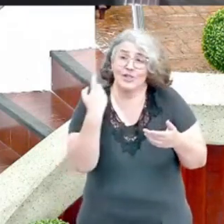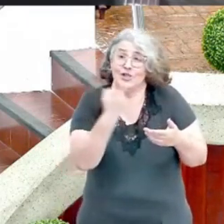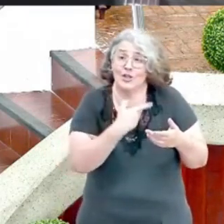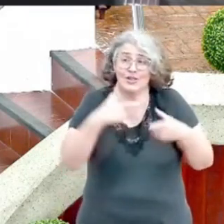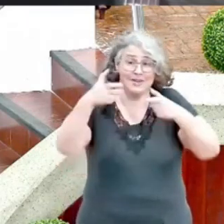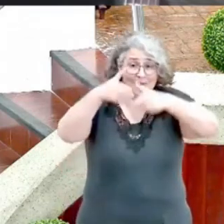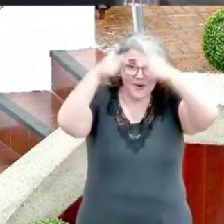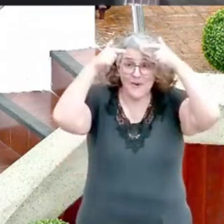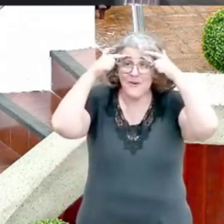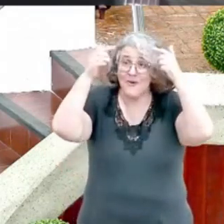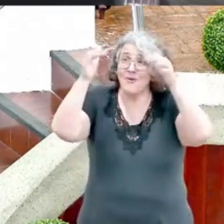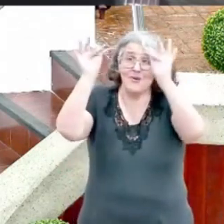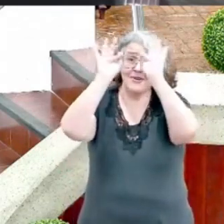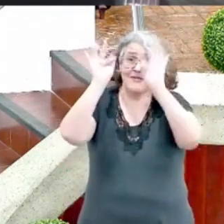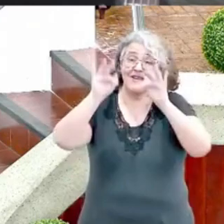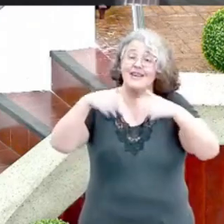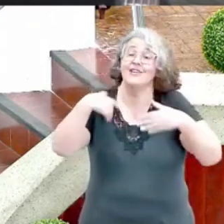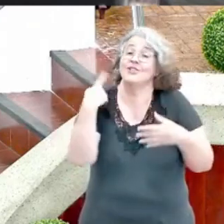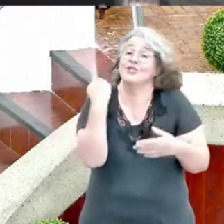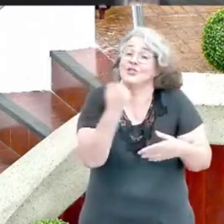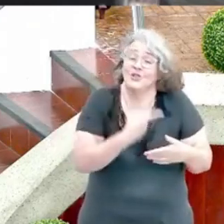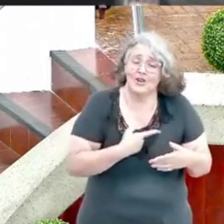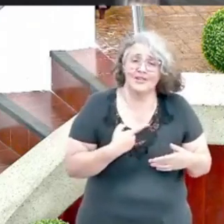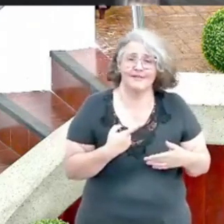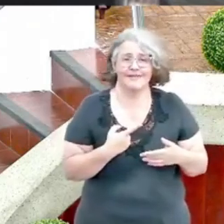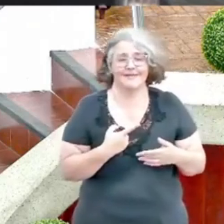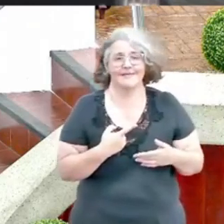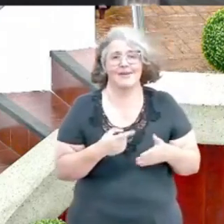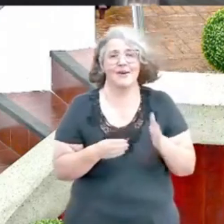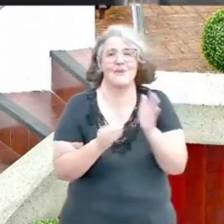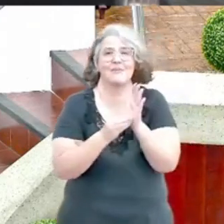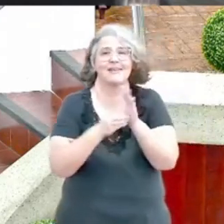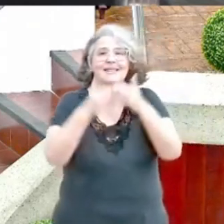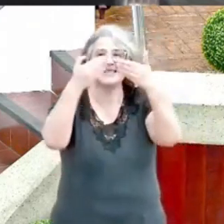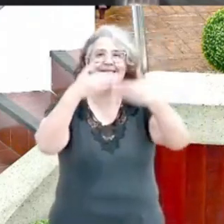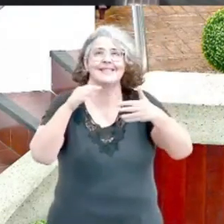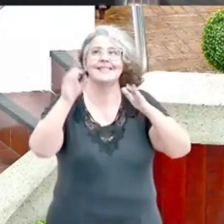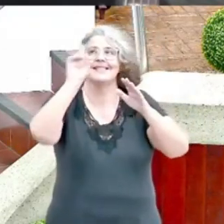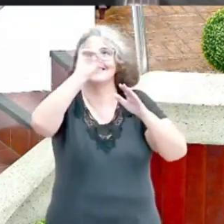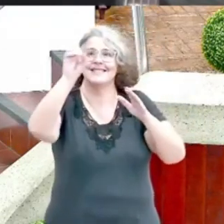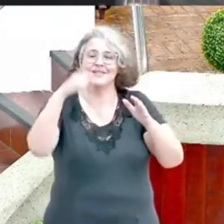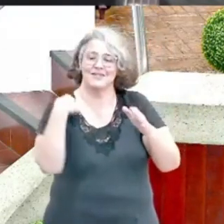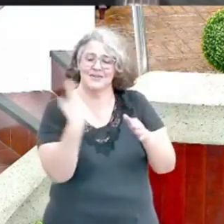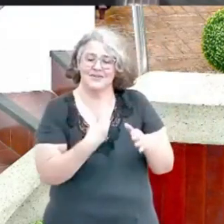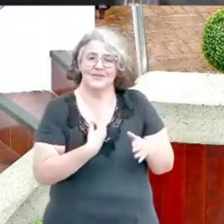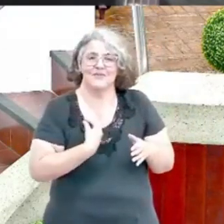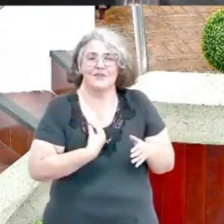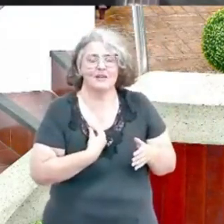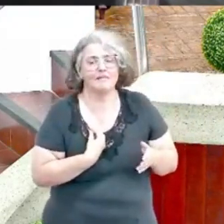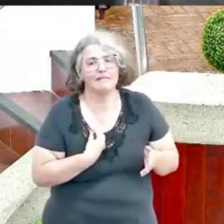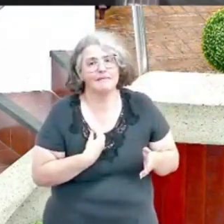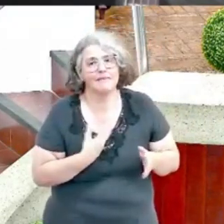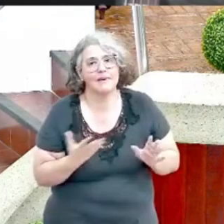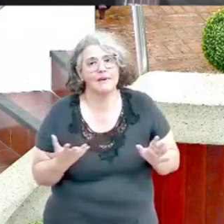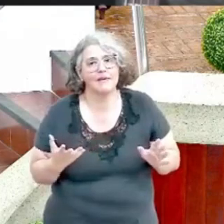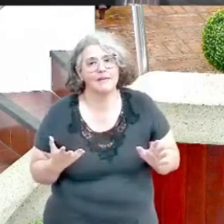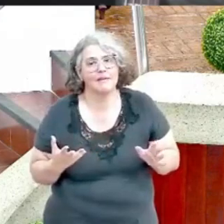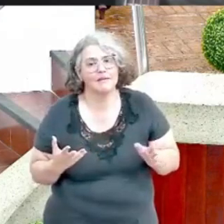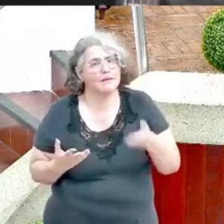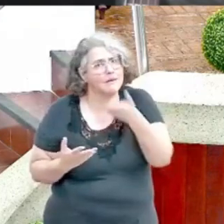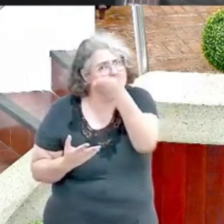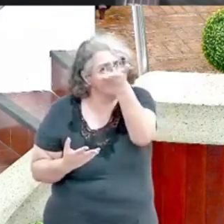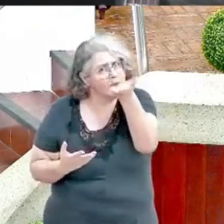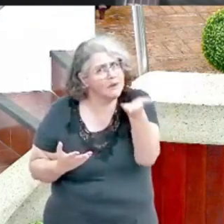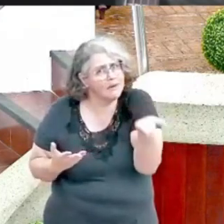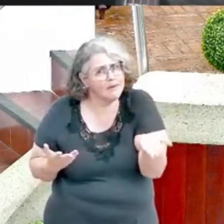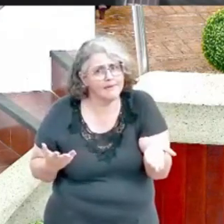na presença de nosso Senhor Jesus em sua vinda? E ele responde a pergunta retórica, não sois vós? E ele